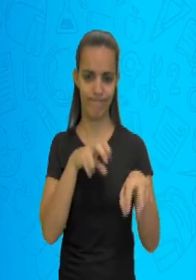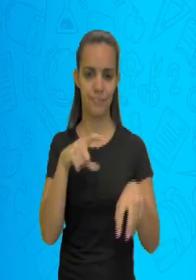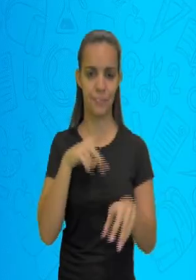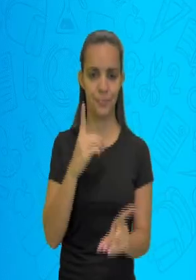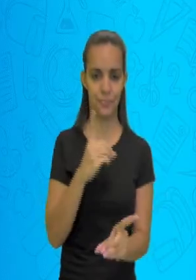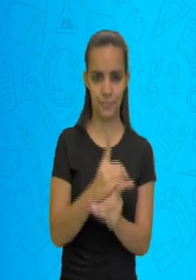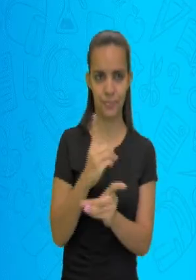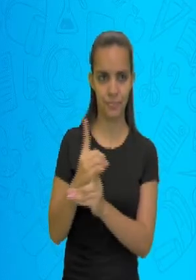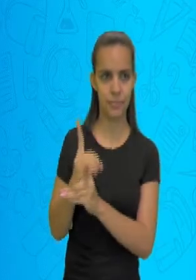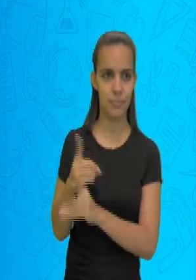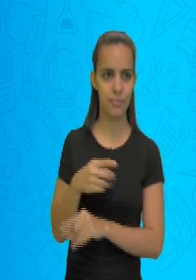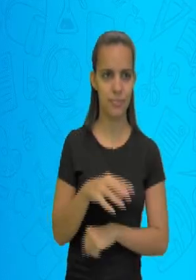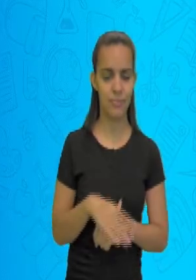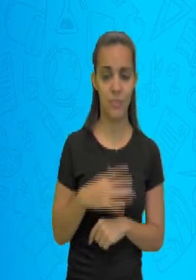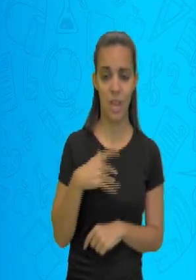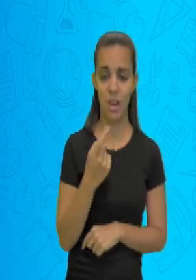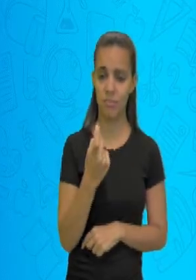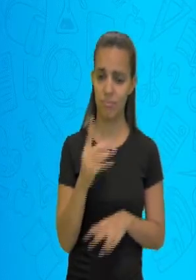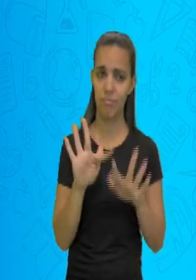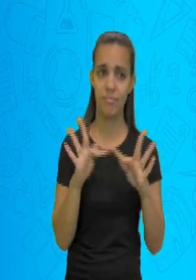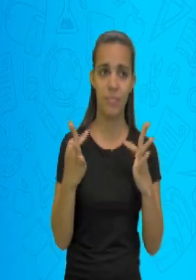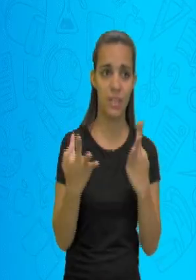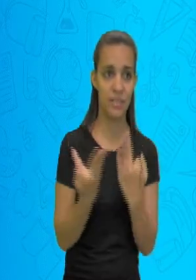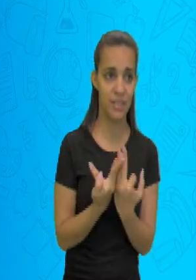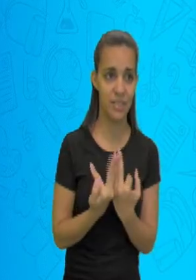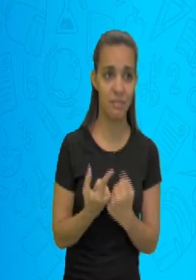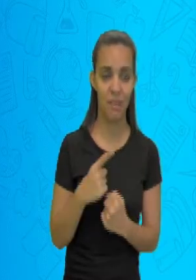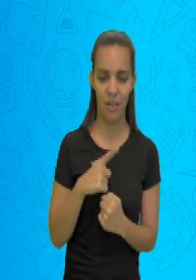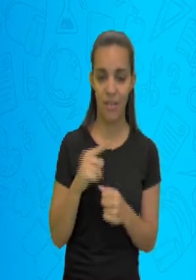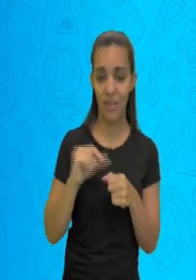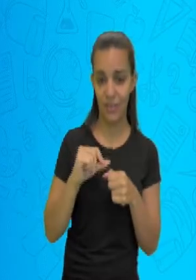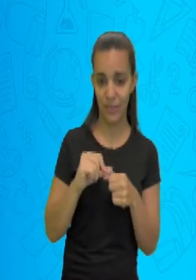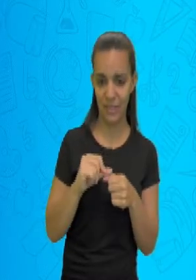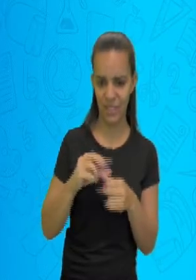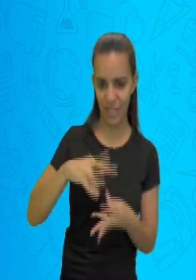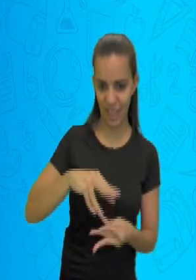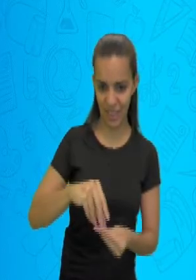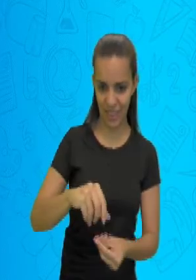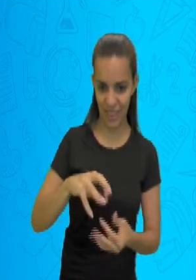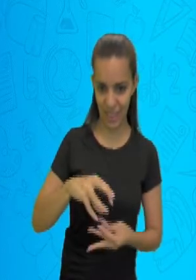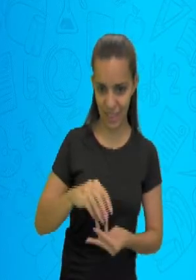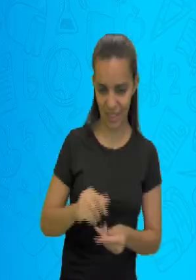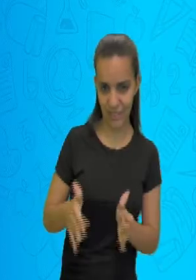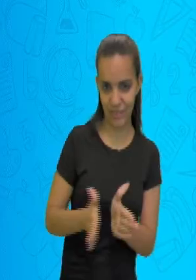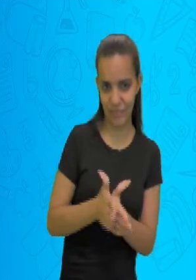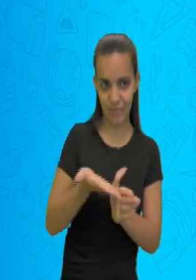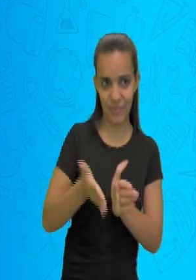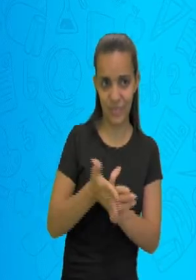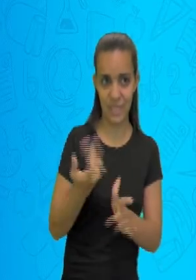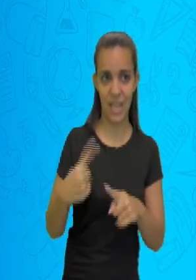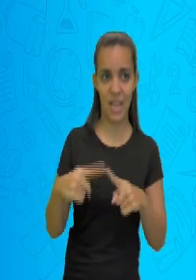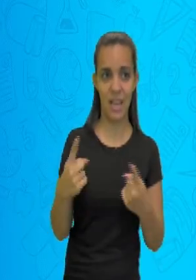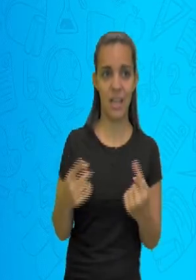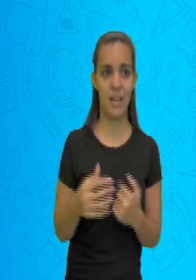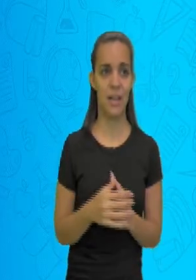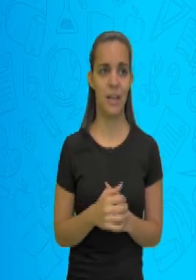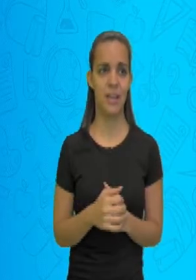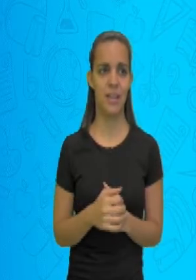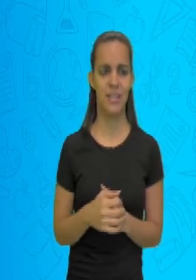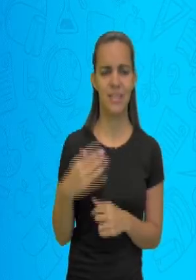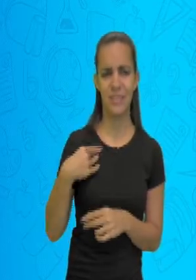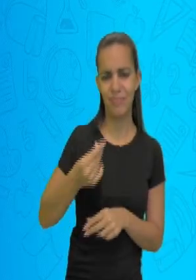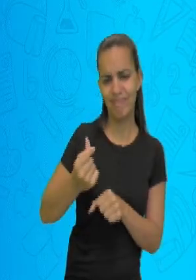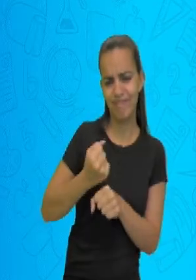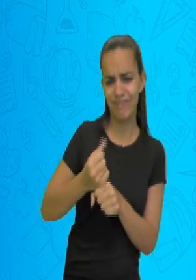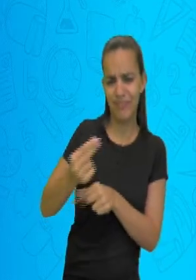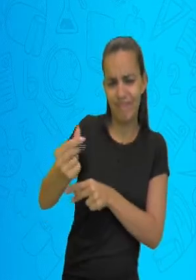ver, é unifamiliar, ela é feita de barro e palha. São construções